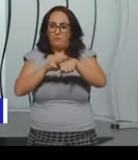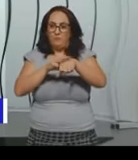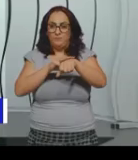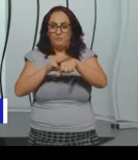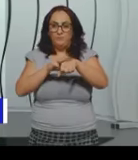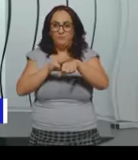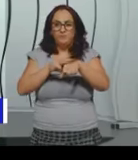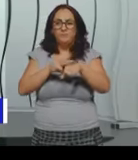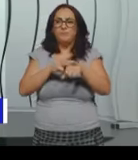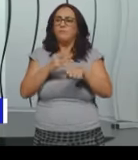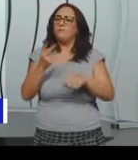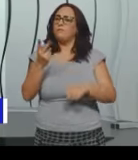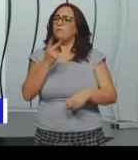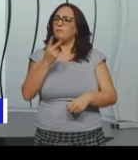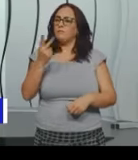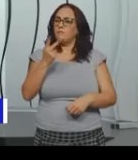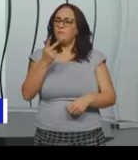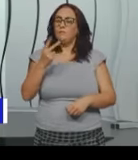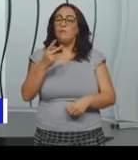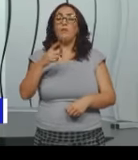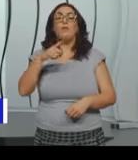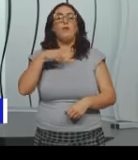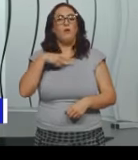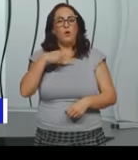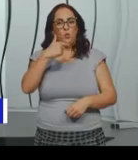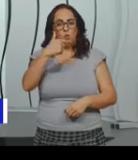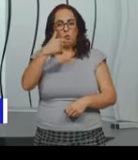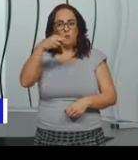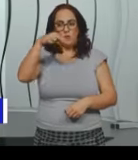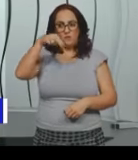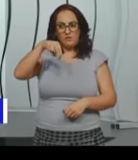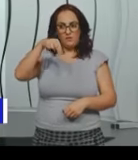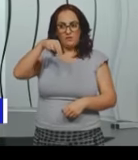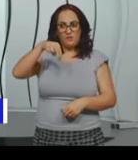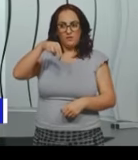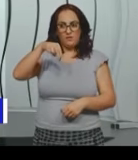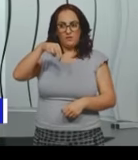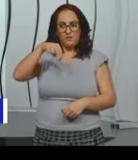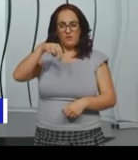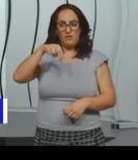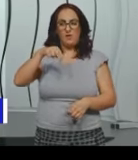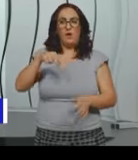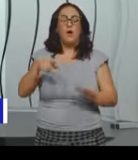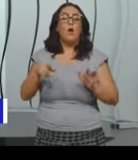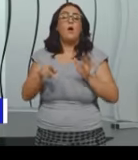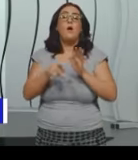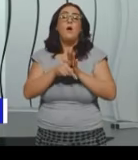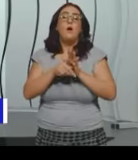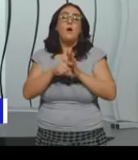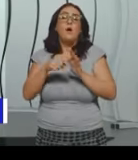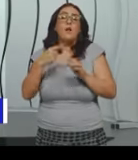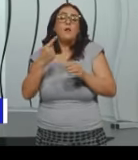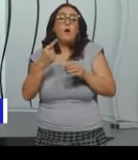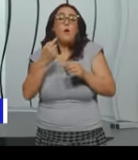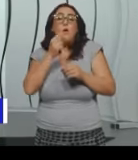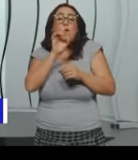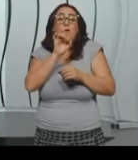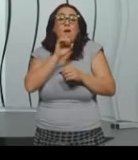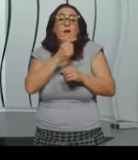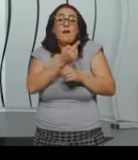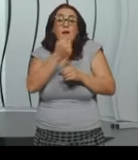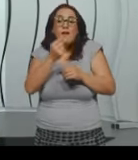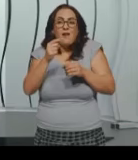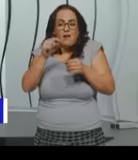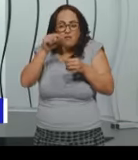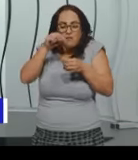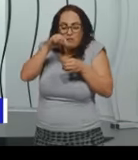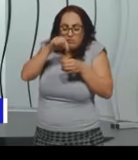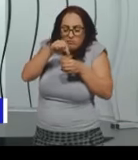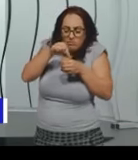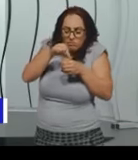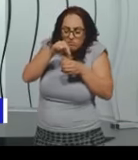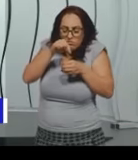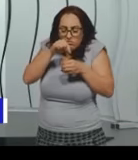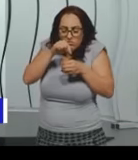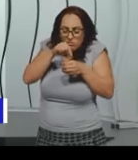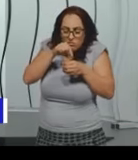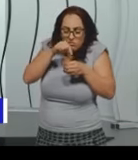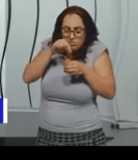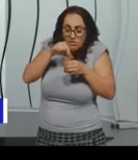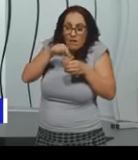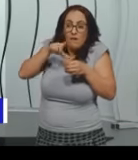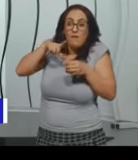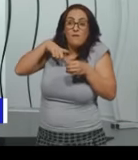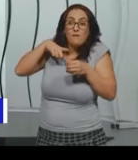2Ns. No esporângio, então, cada soro desse vai possuir lá vários esporângios, onde